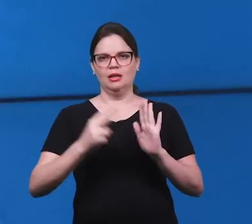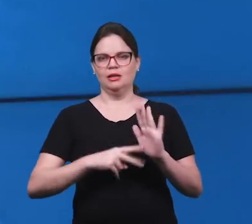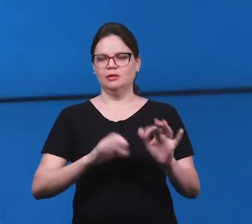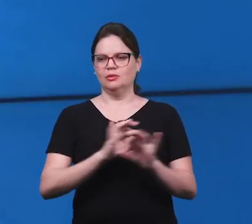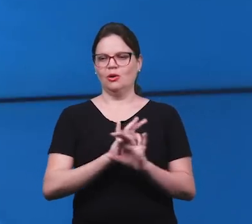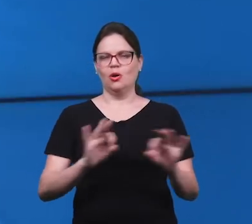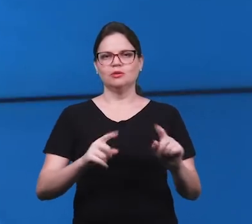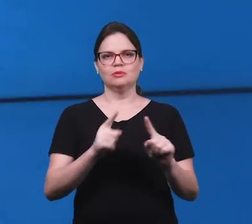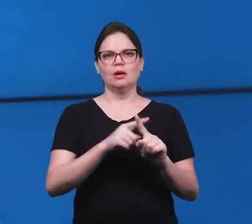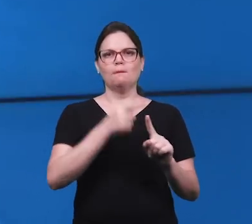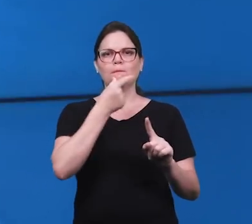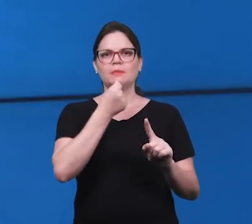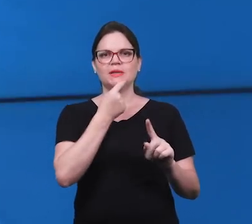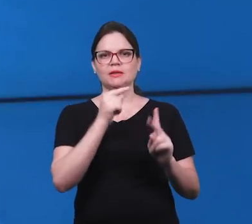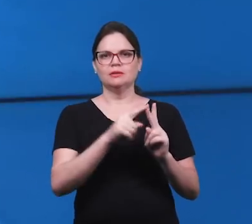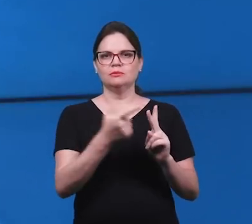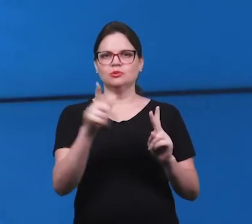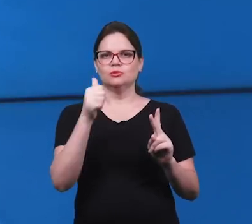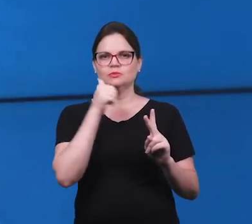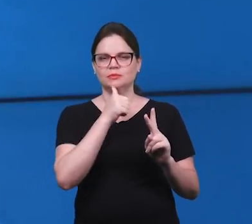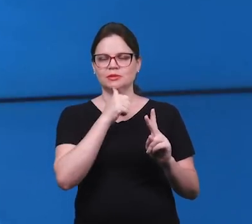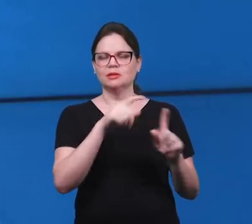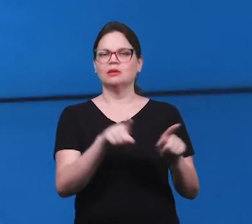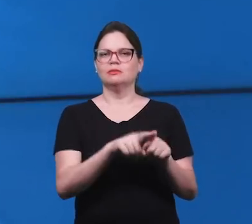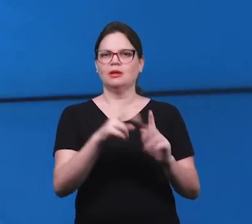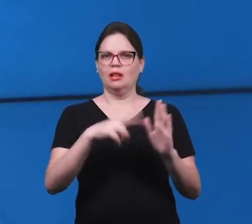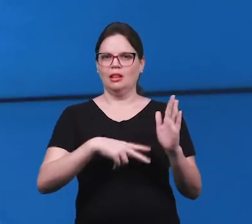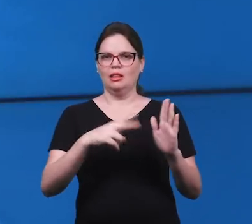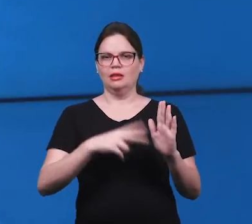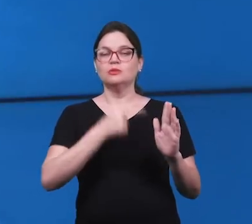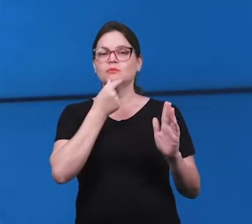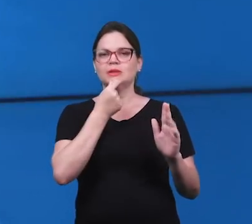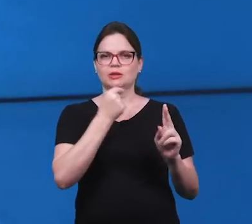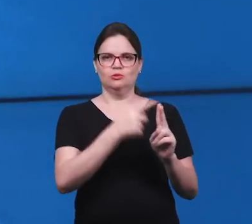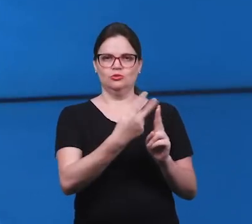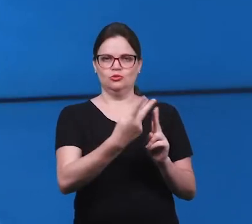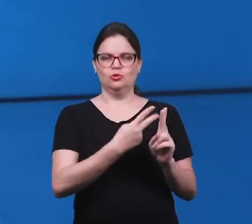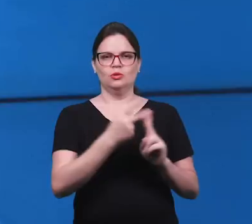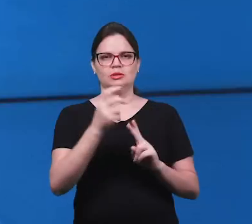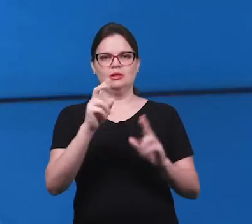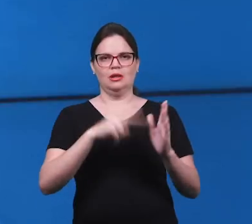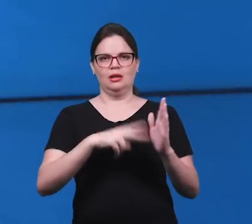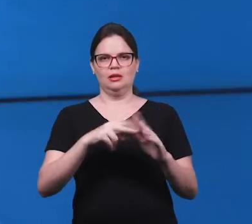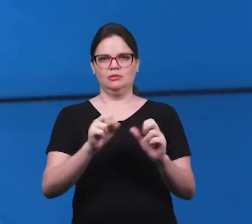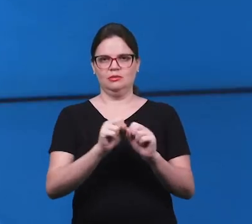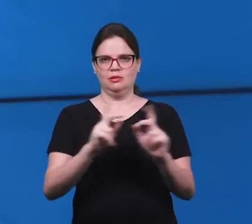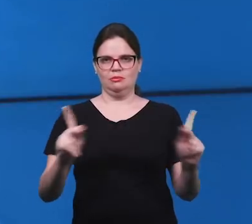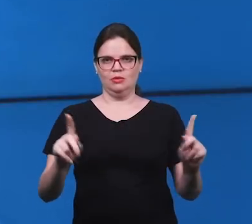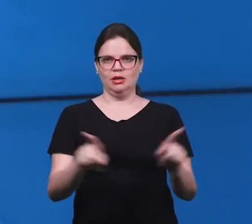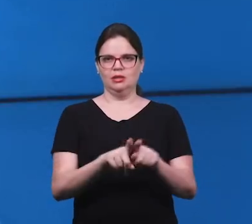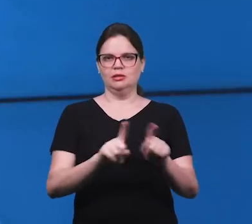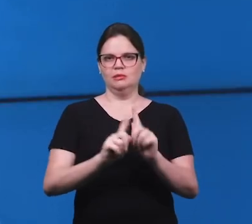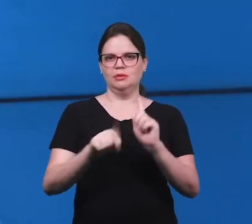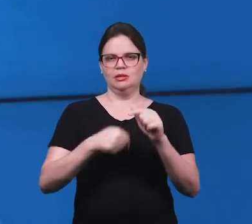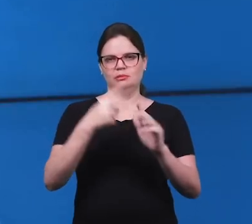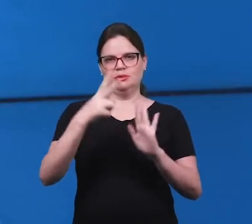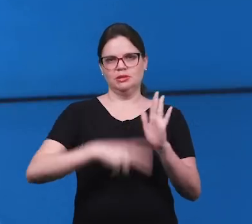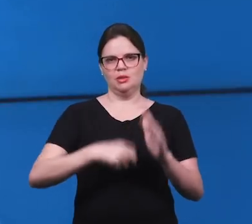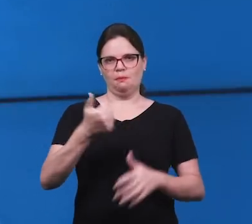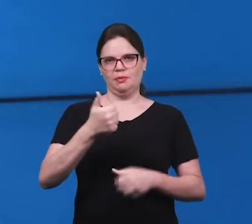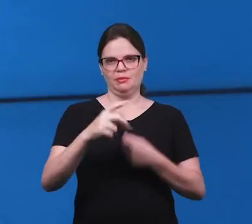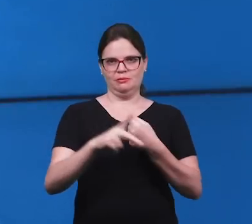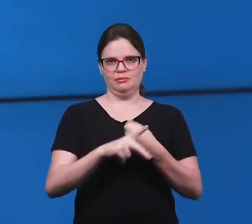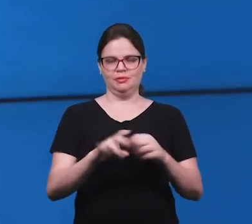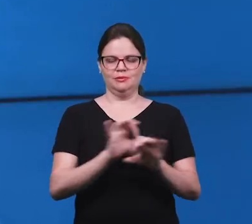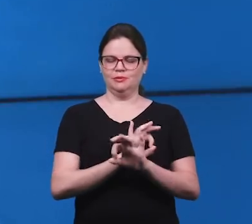bem ali por um menino, depois o outro. Também fizeram a leitura de Apocalipse capítulo 3, verso 7 e 1 Pedro capítulo 1, verso